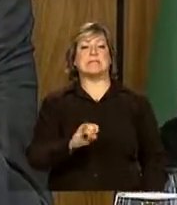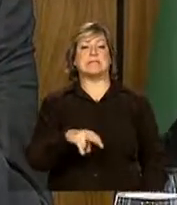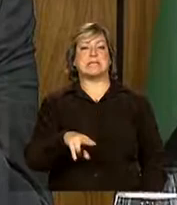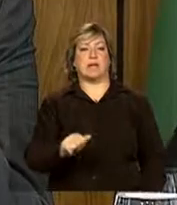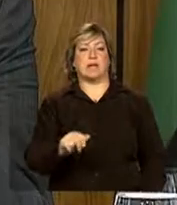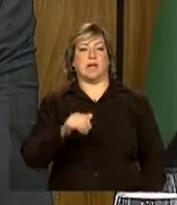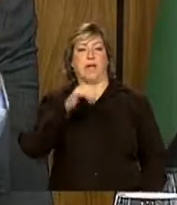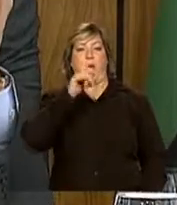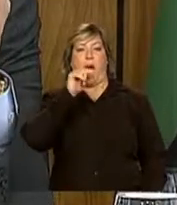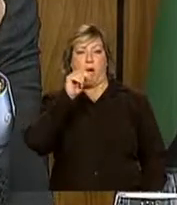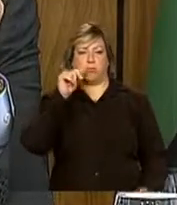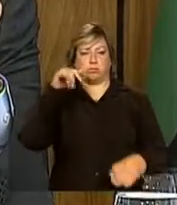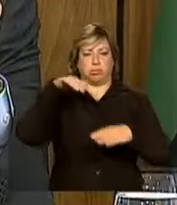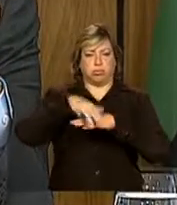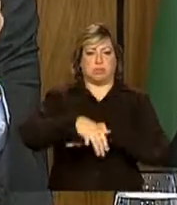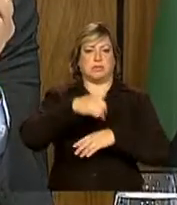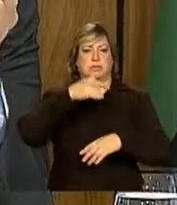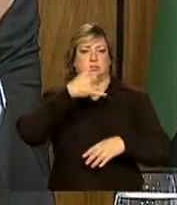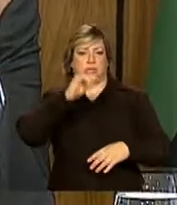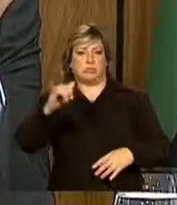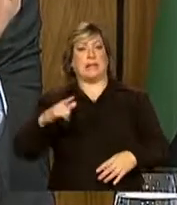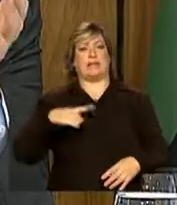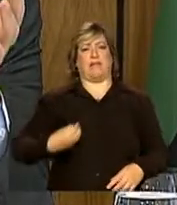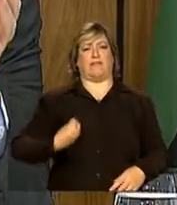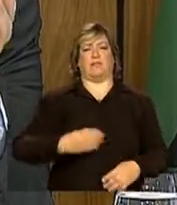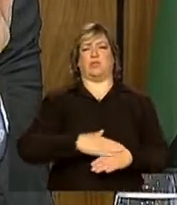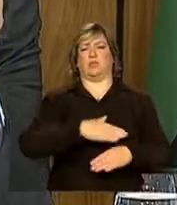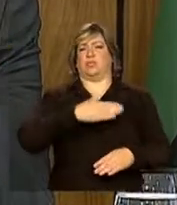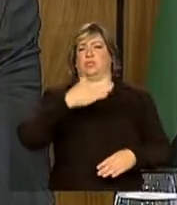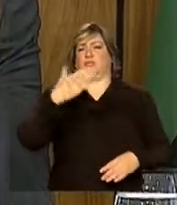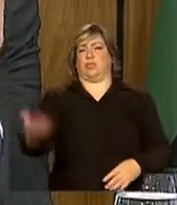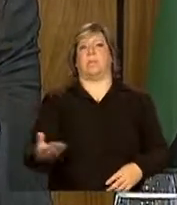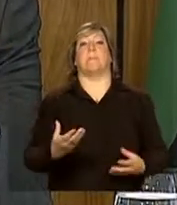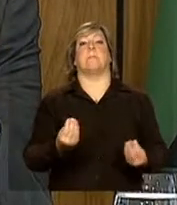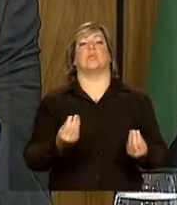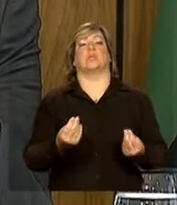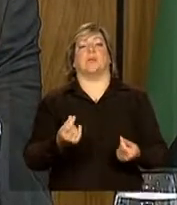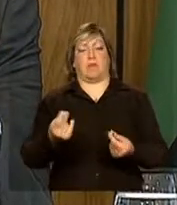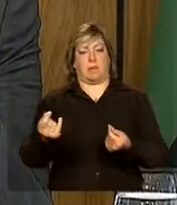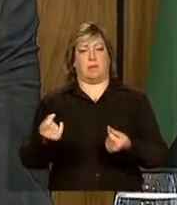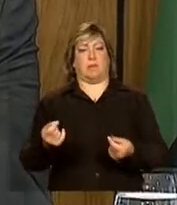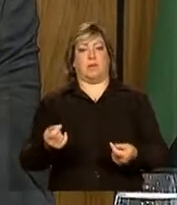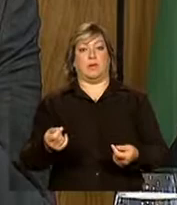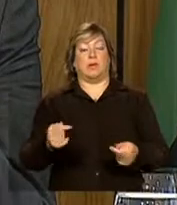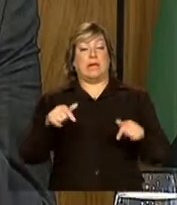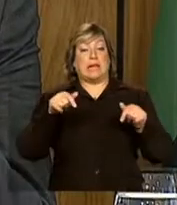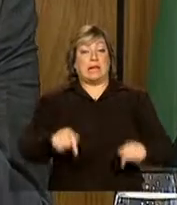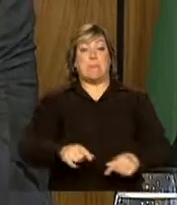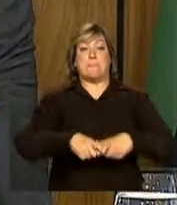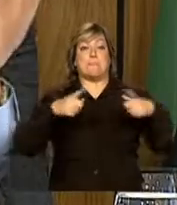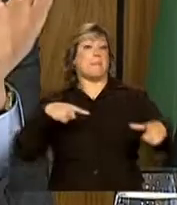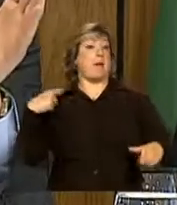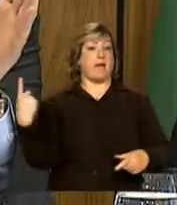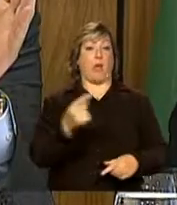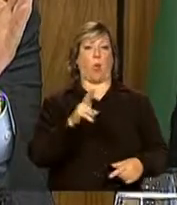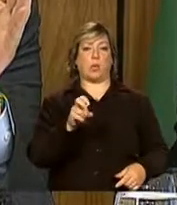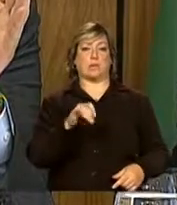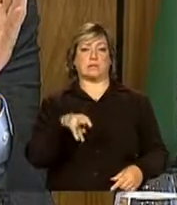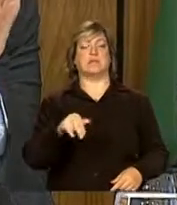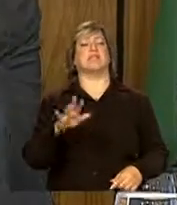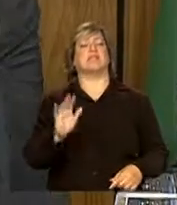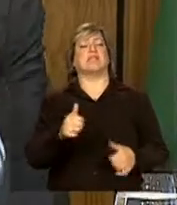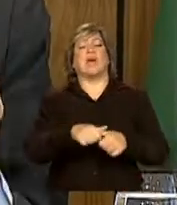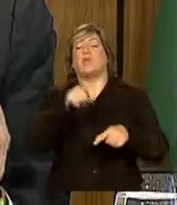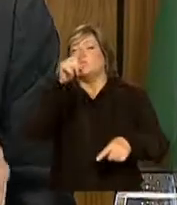vida útil muito grande. Então, grande parte das usinas hidrelétricas já está totalmente